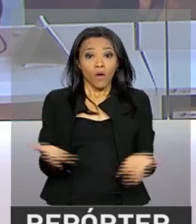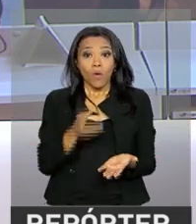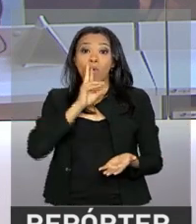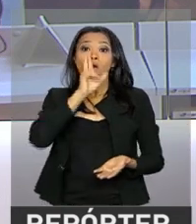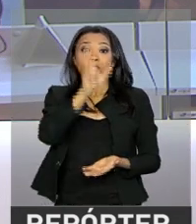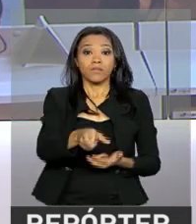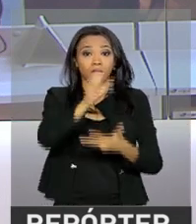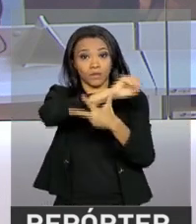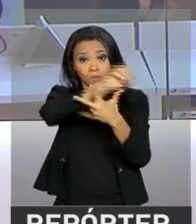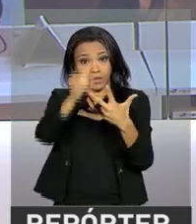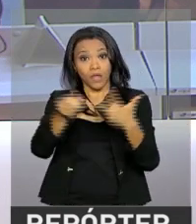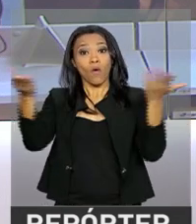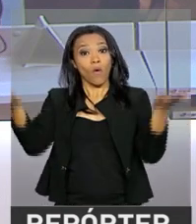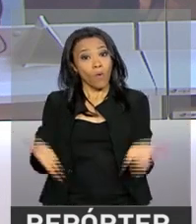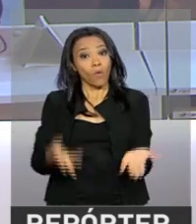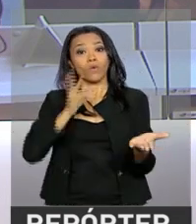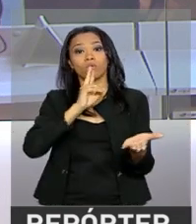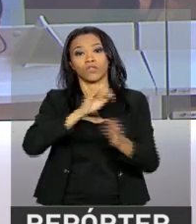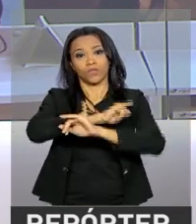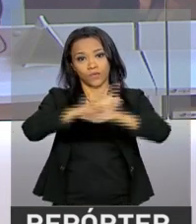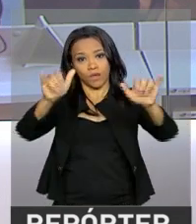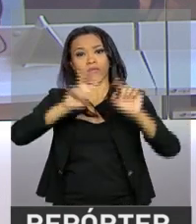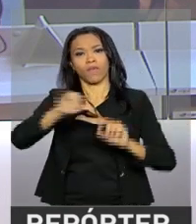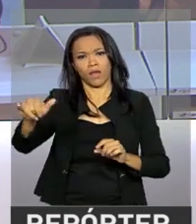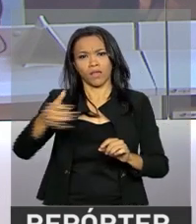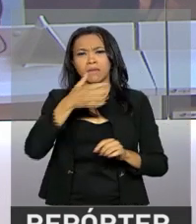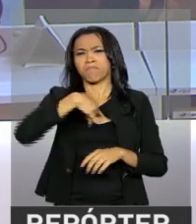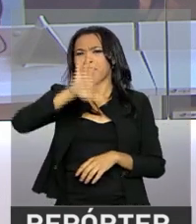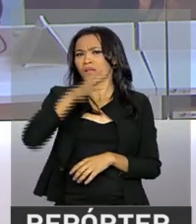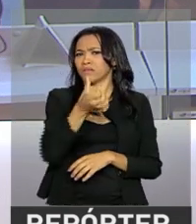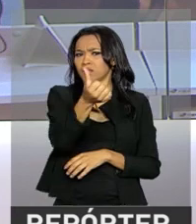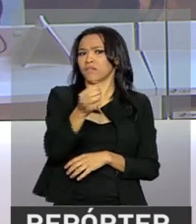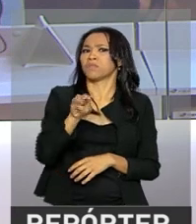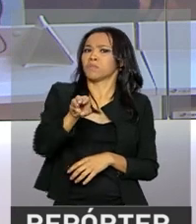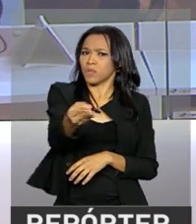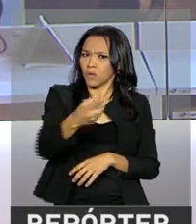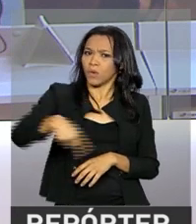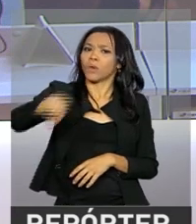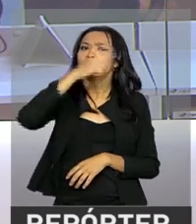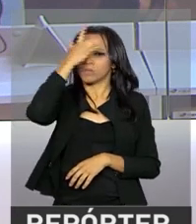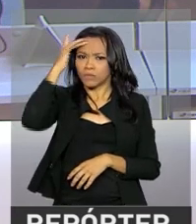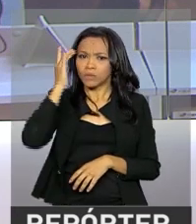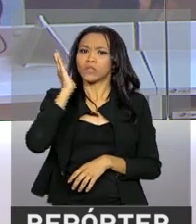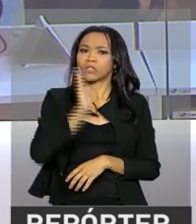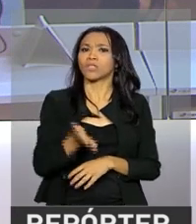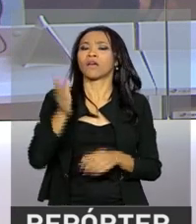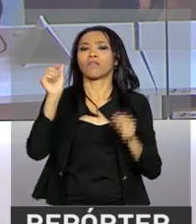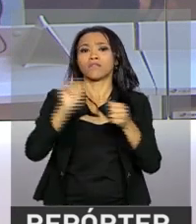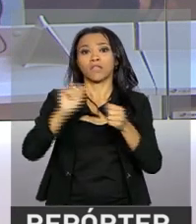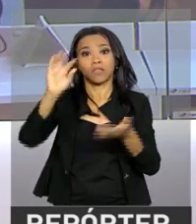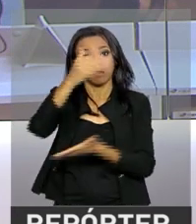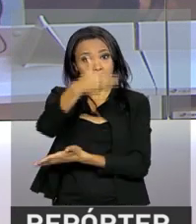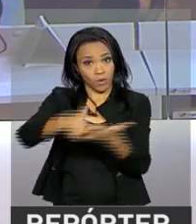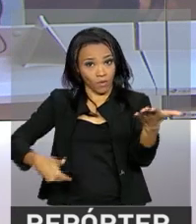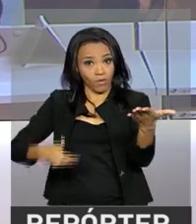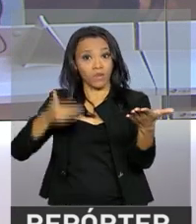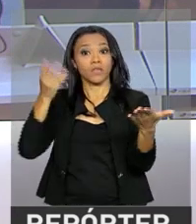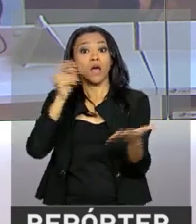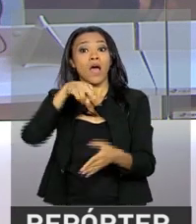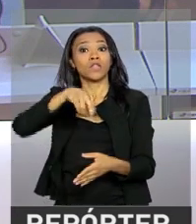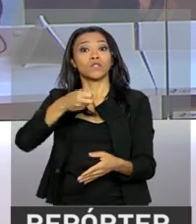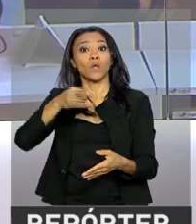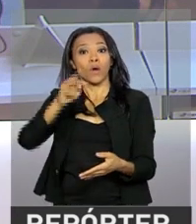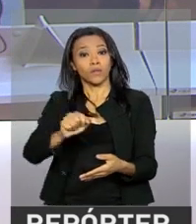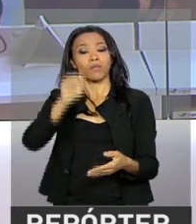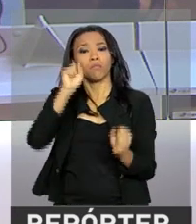divulgado hoje pelo Ministério da Educação. Mais de 6 milhões de candidatos fizeram as provas este ano. As notas podem ser usadas para